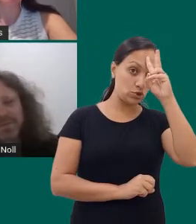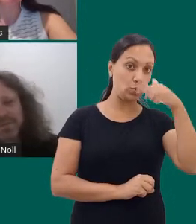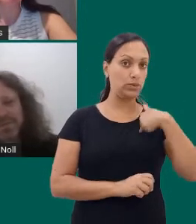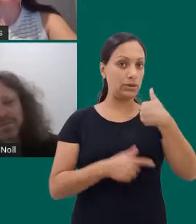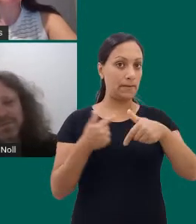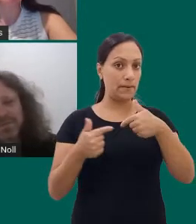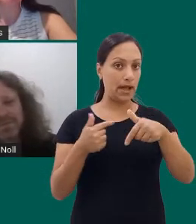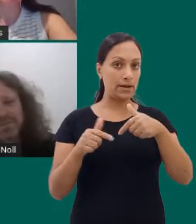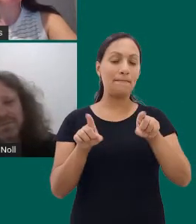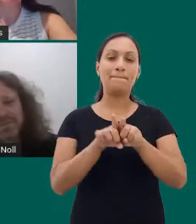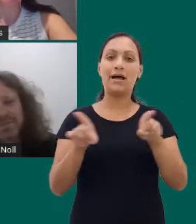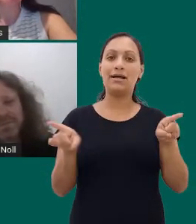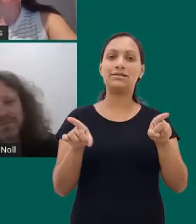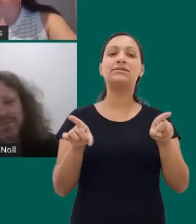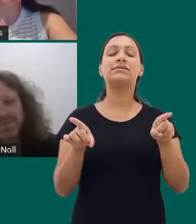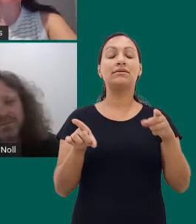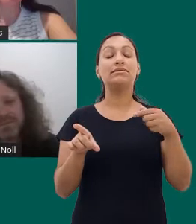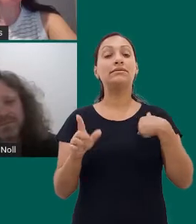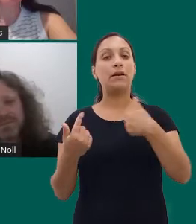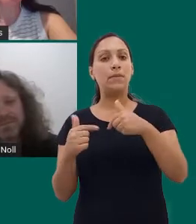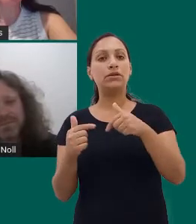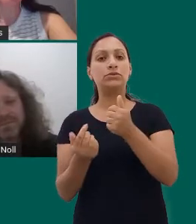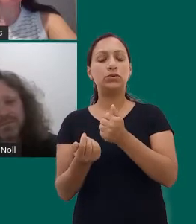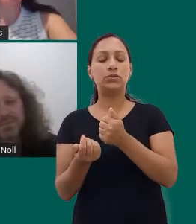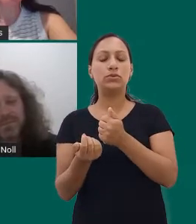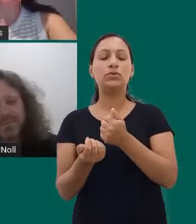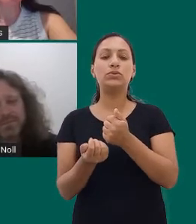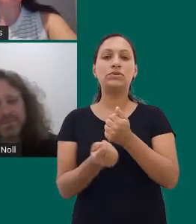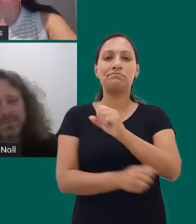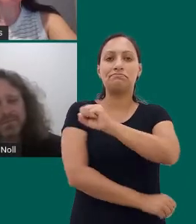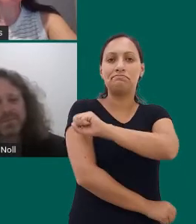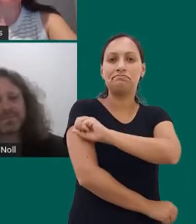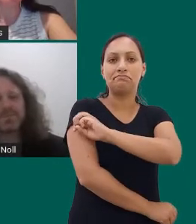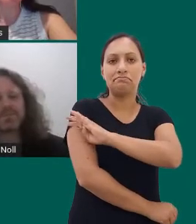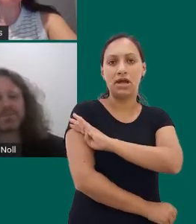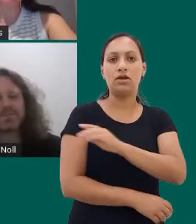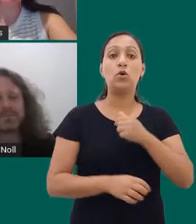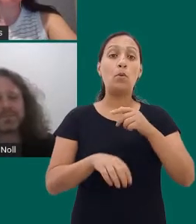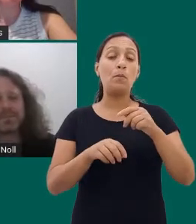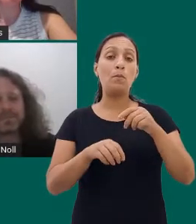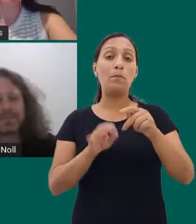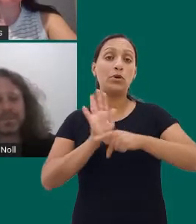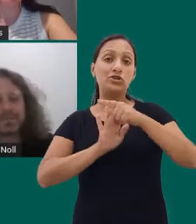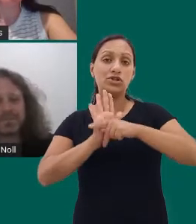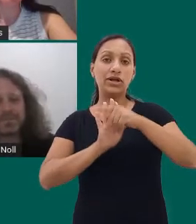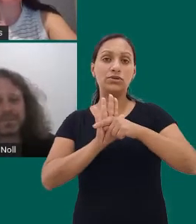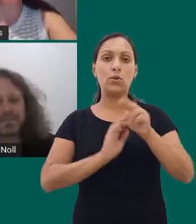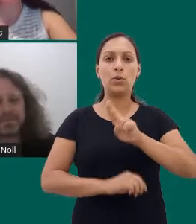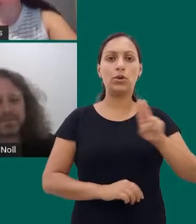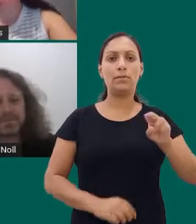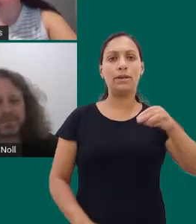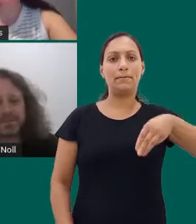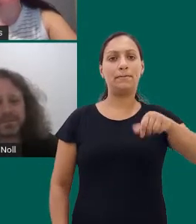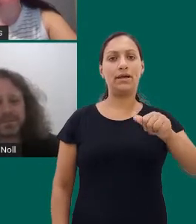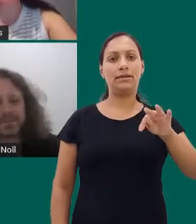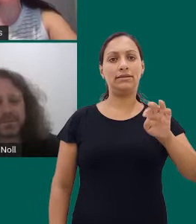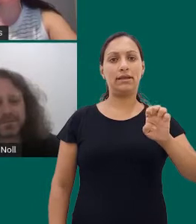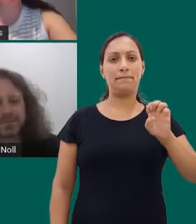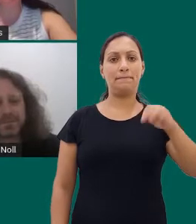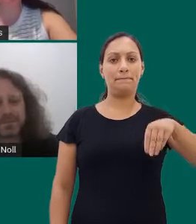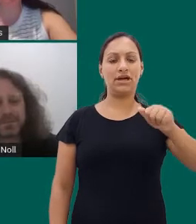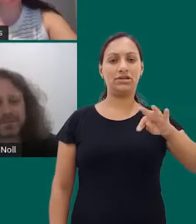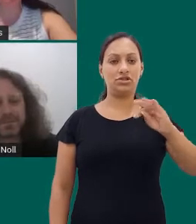atuo nos anos iniciais e na educação infantil com um projeto chamado Matematicamente. E, além disso, sou pai de